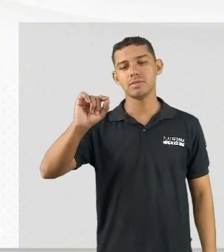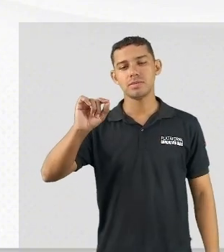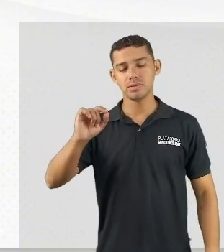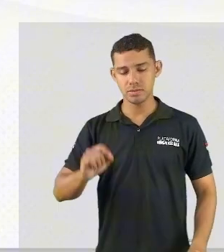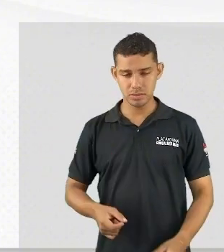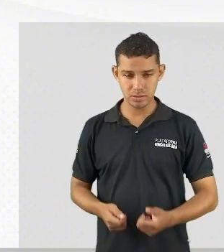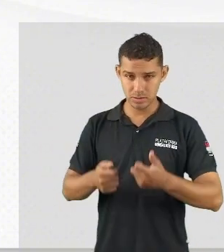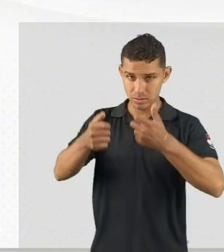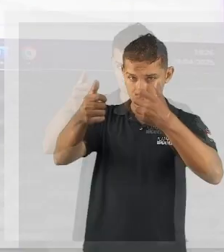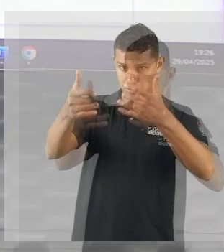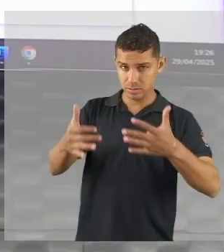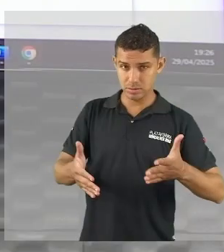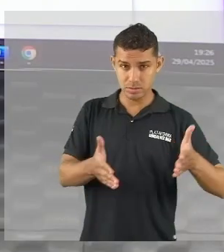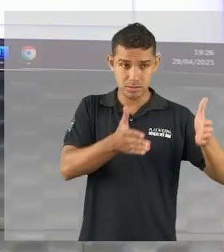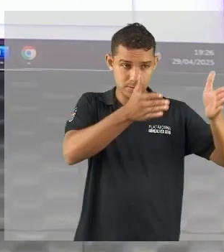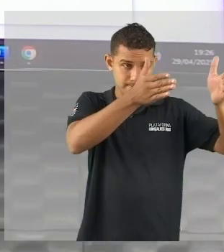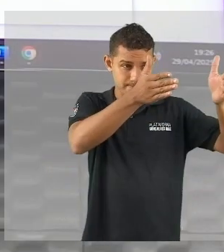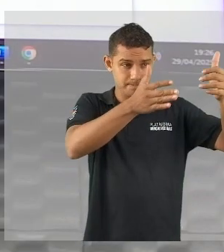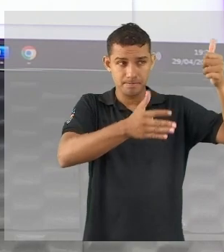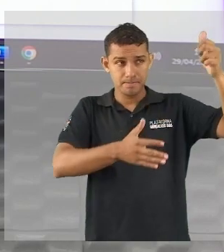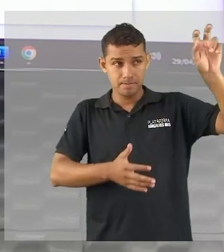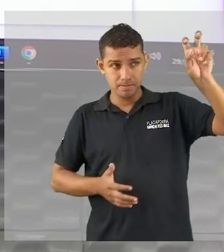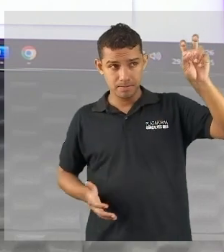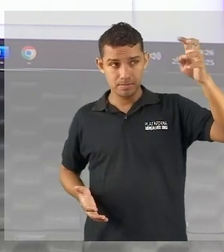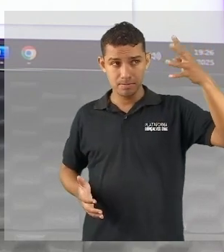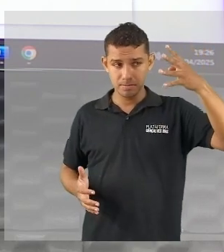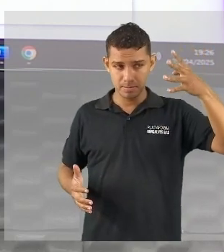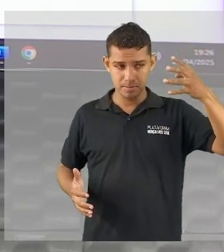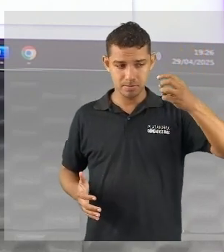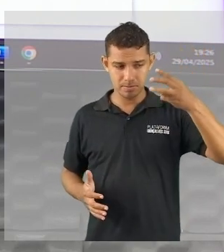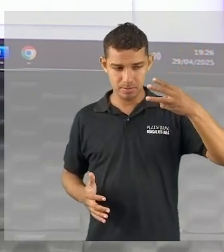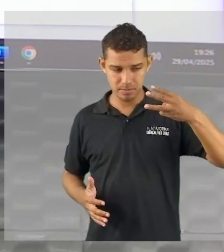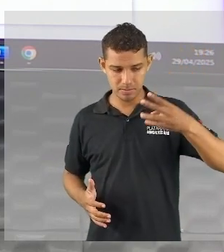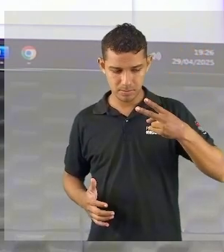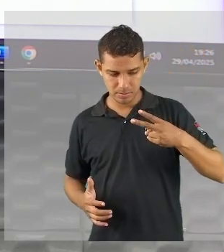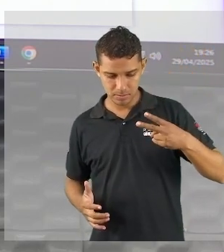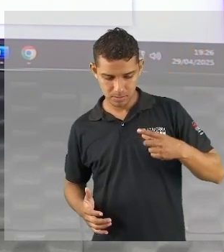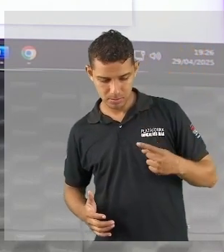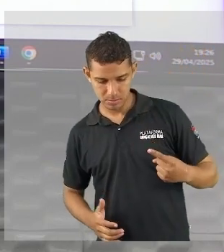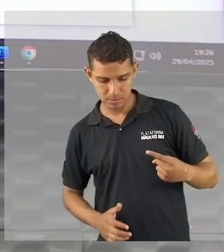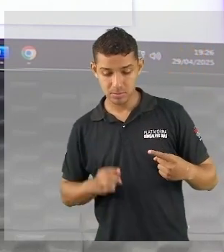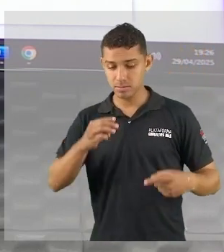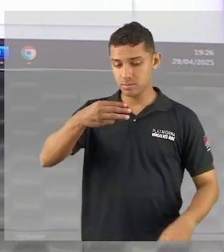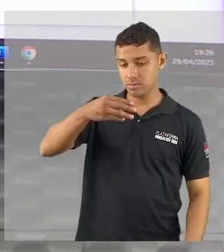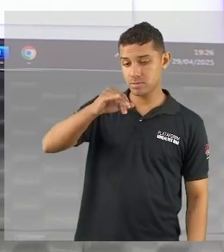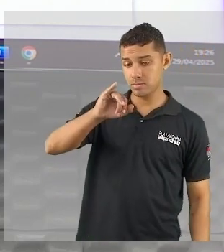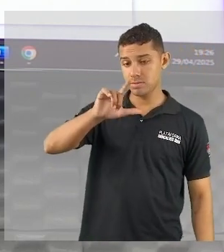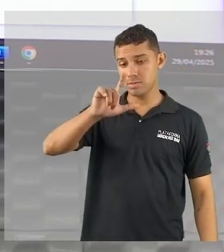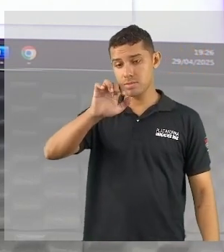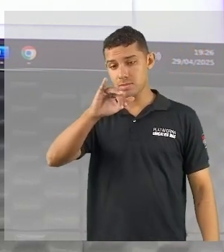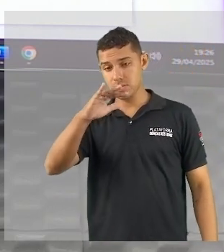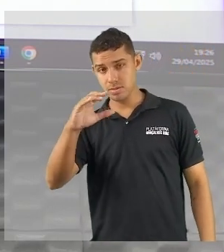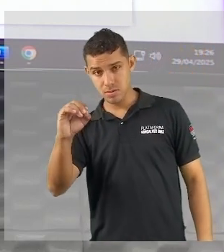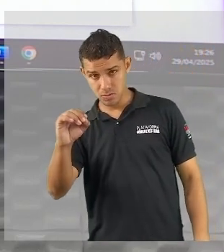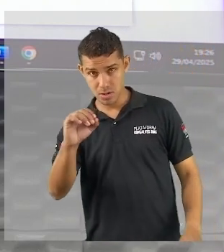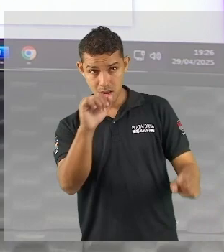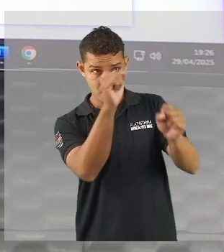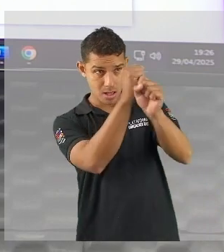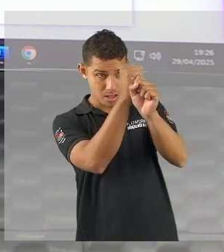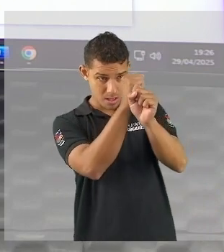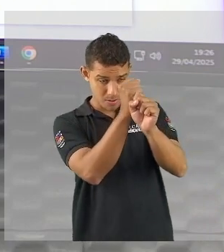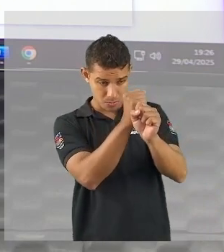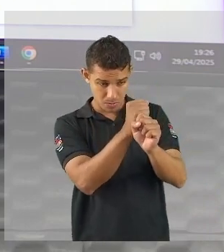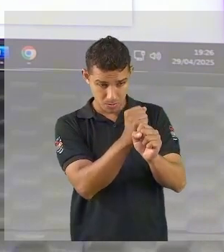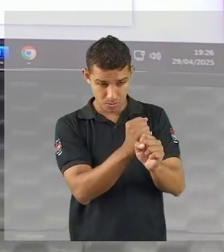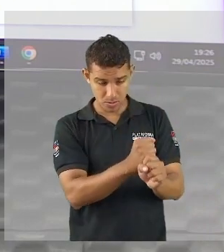trouxe um quadro e nesse quadro estabeleceu-se, né, um tempo e uma forma de extração e